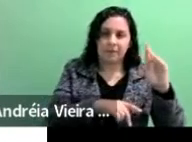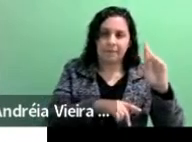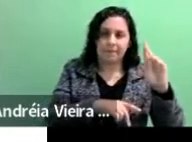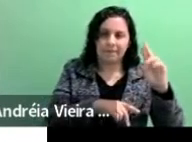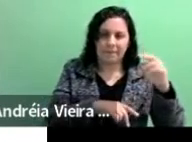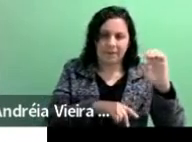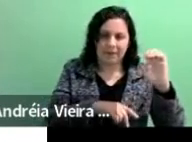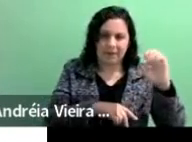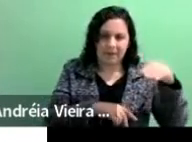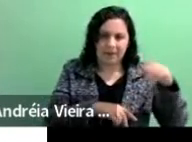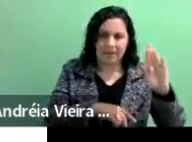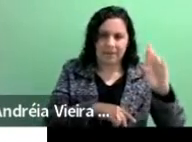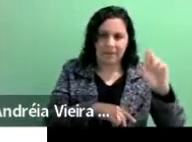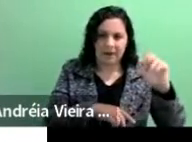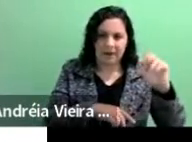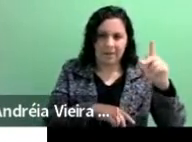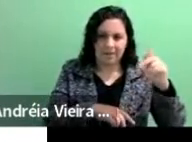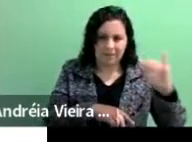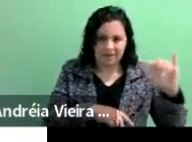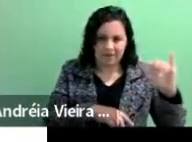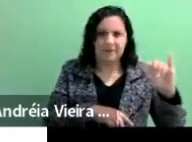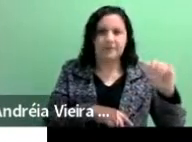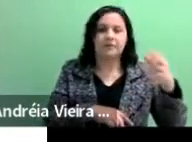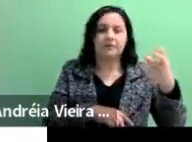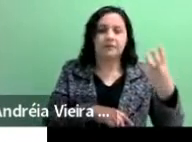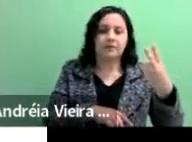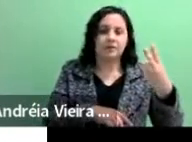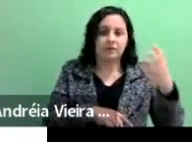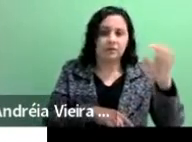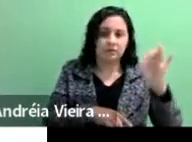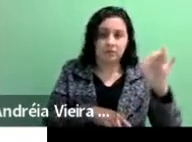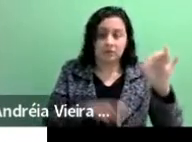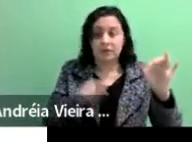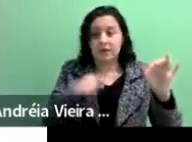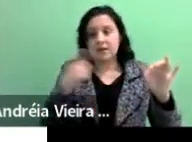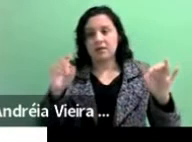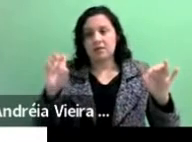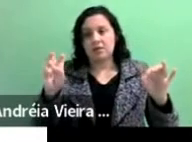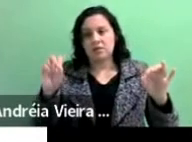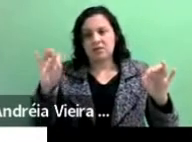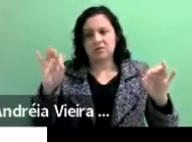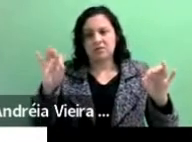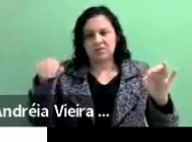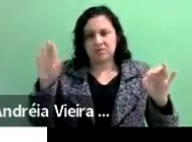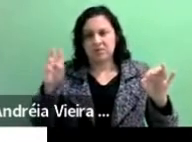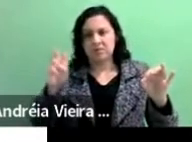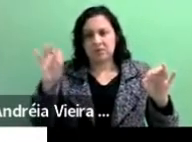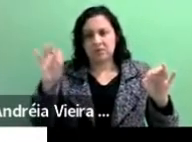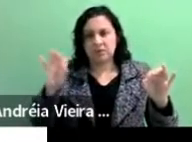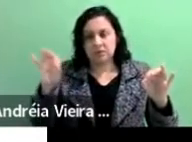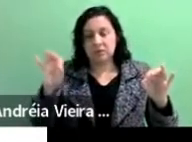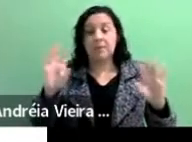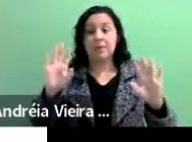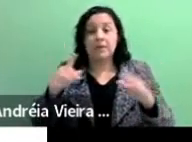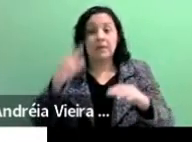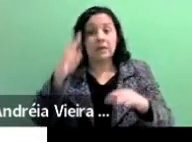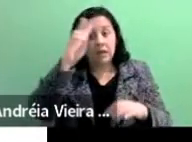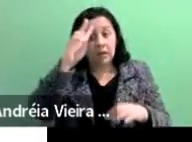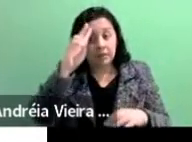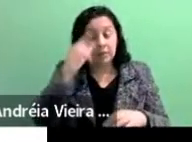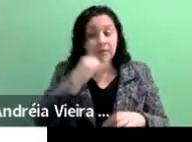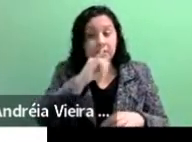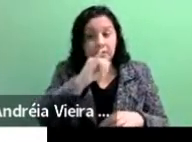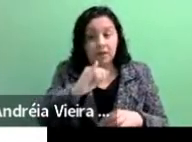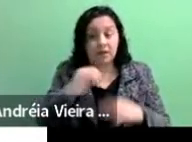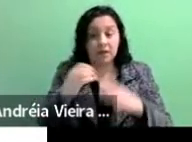em média dos projetos, lembrando que empresas de menor porte, esse percentual ele é bem menor. E